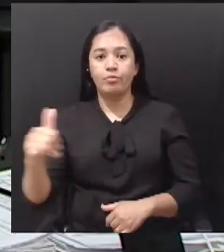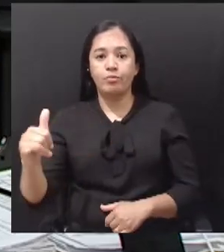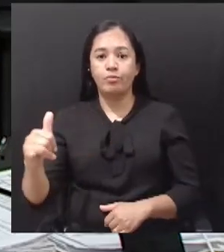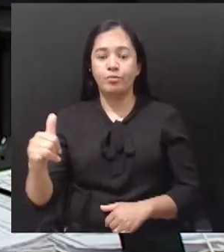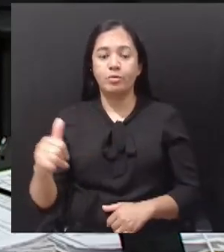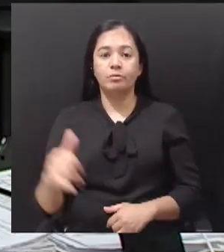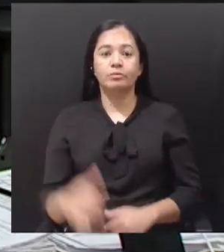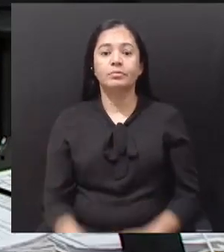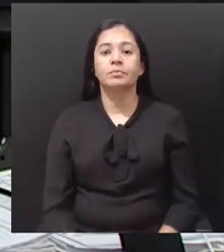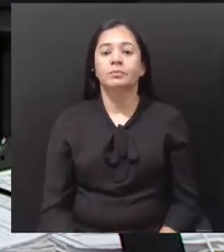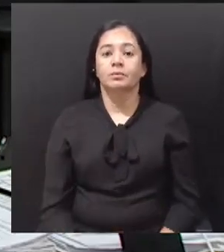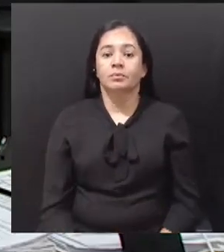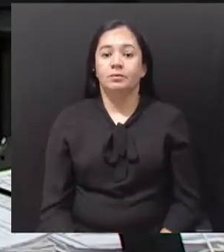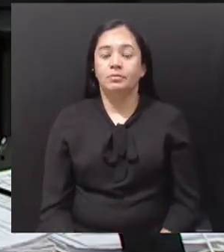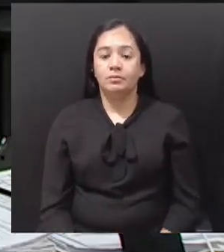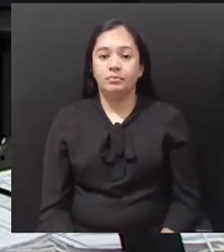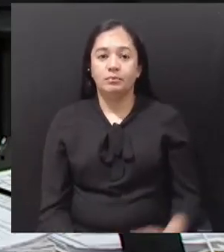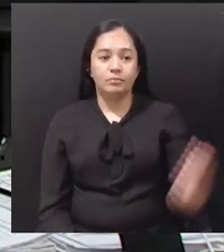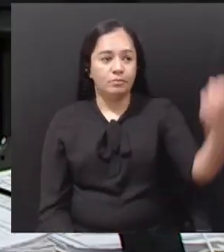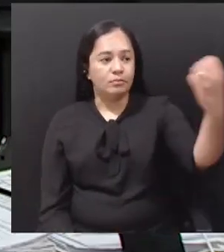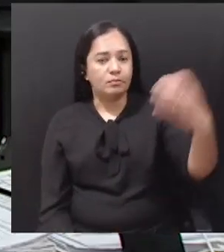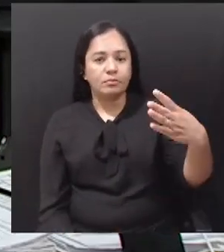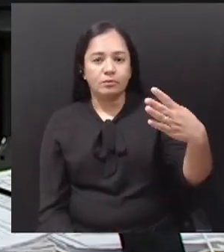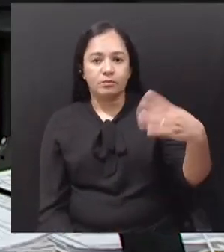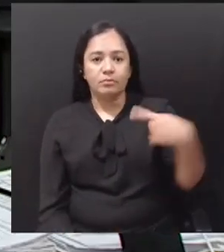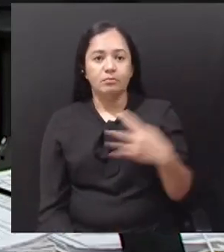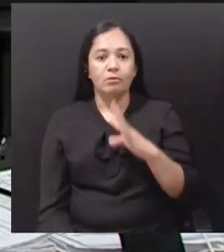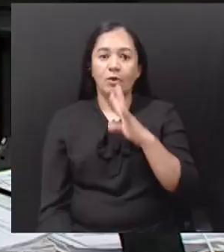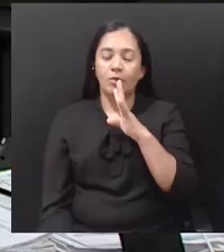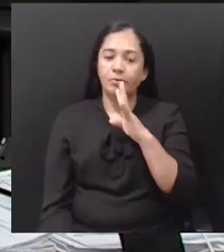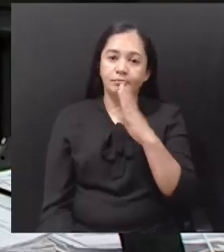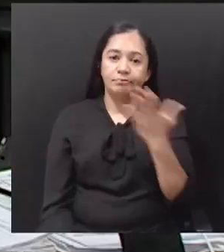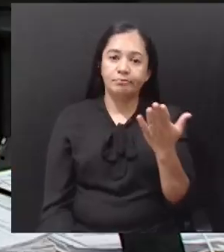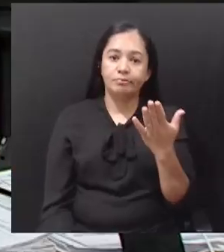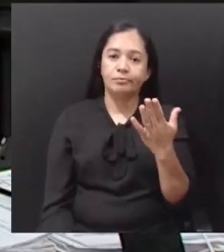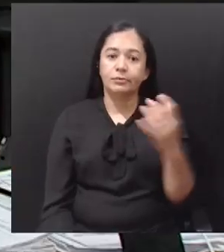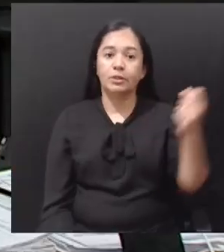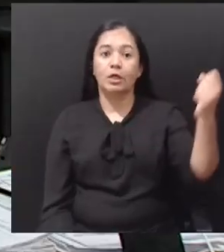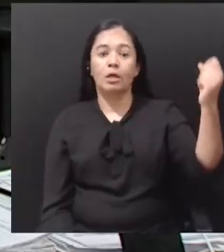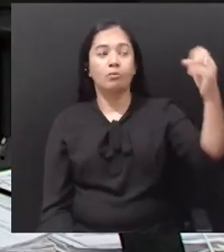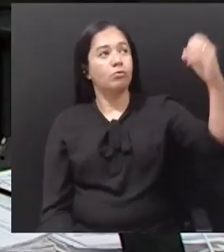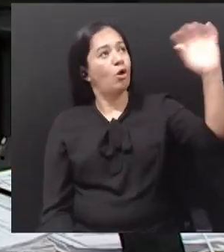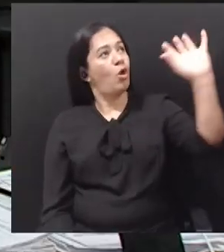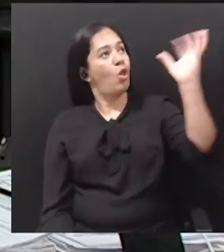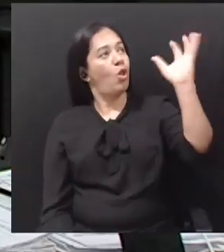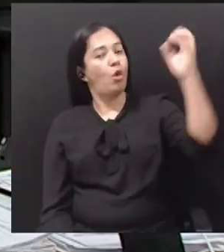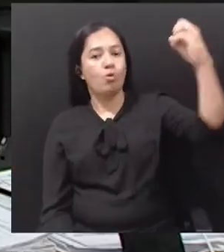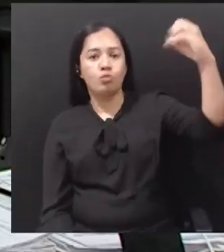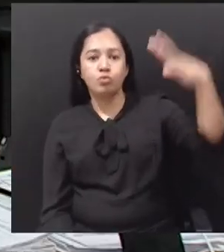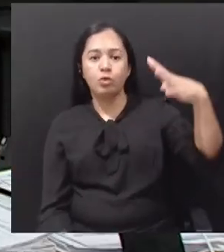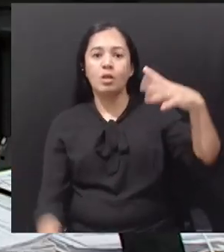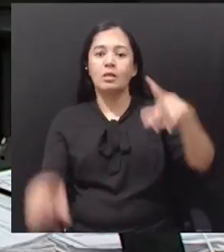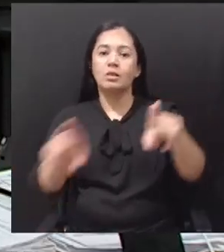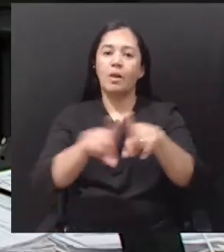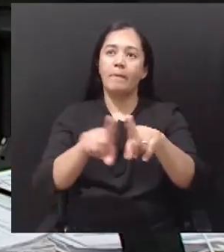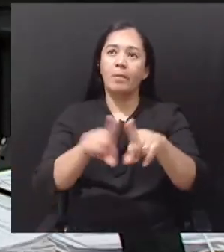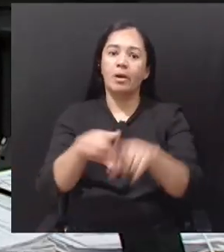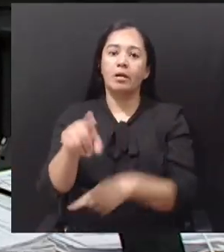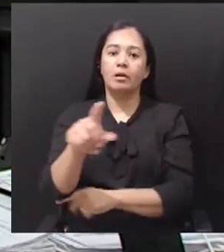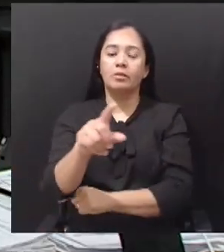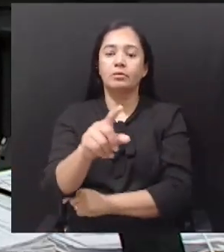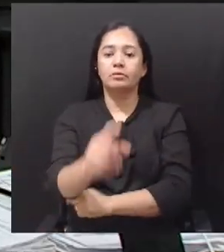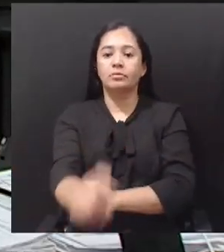e é luz que a gente conhece, sabe? É luz da lâmpada. Tem a luz, né? Ela